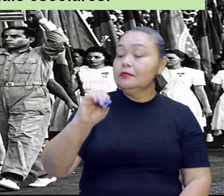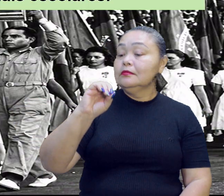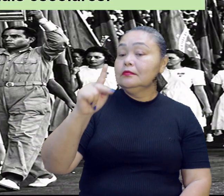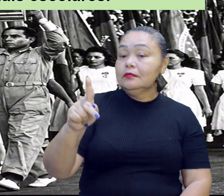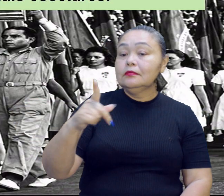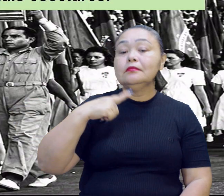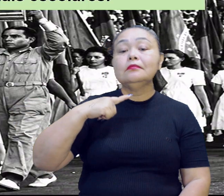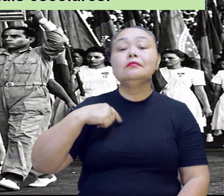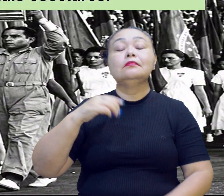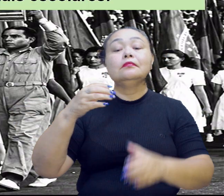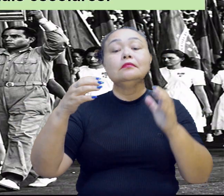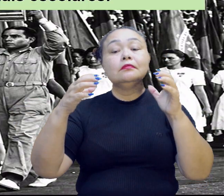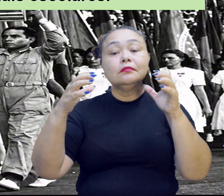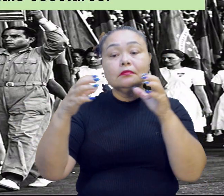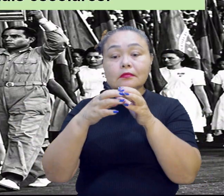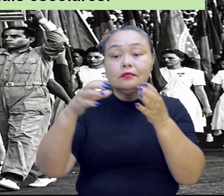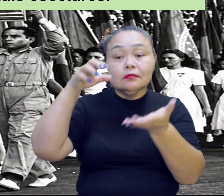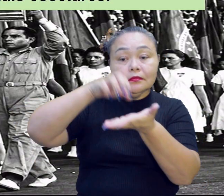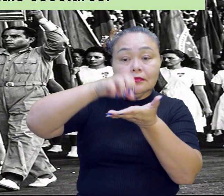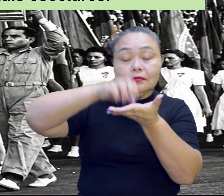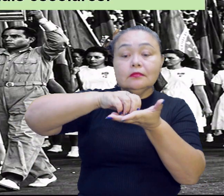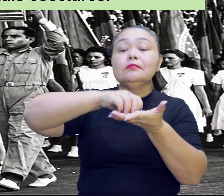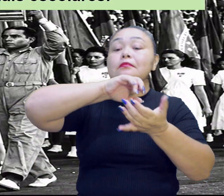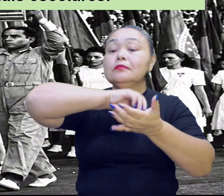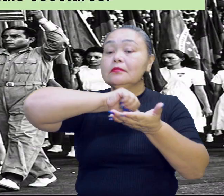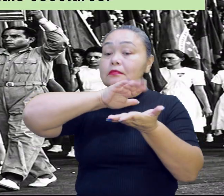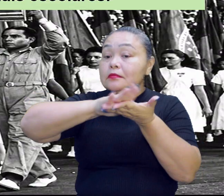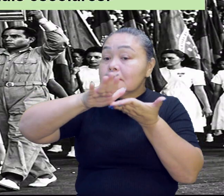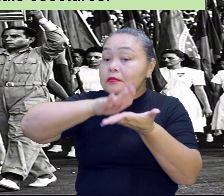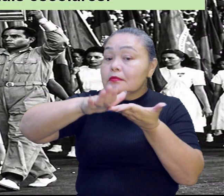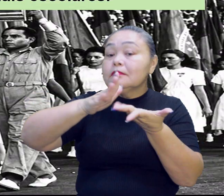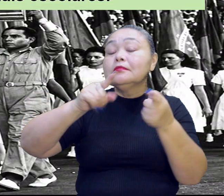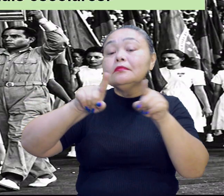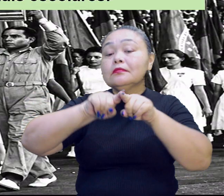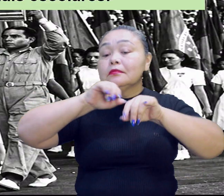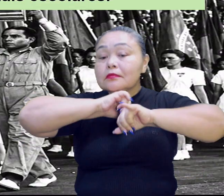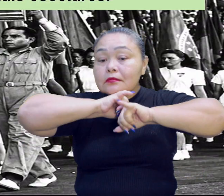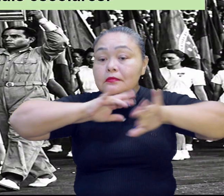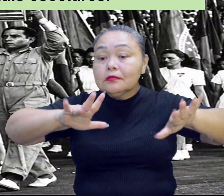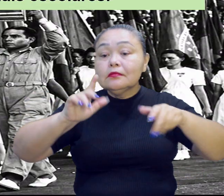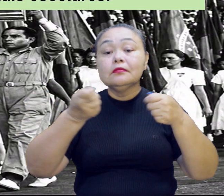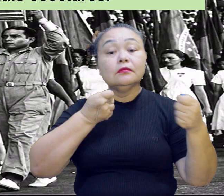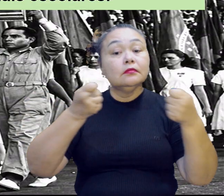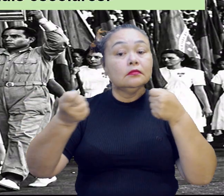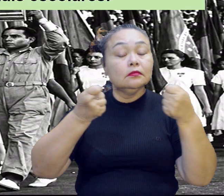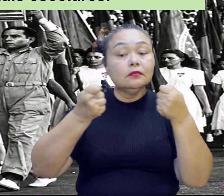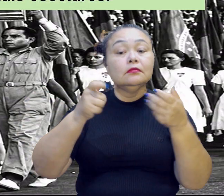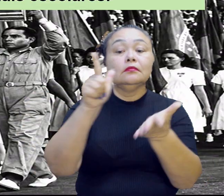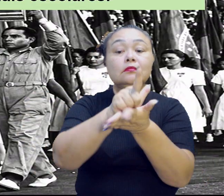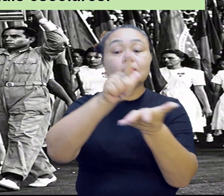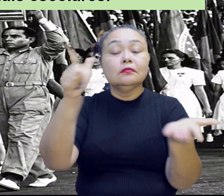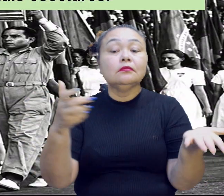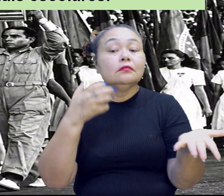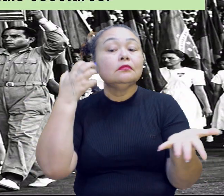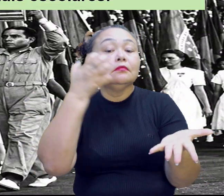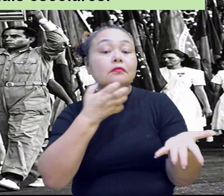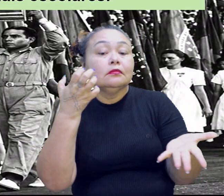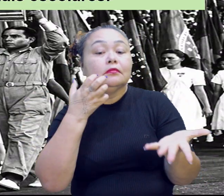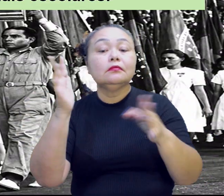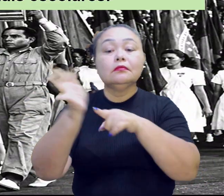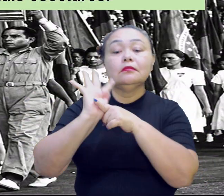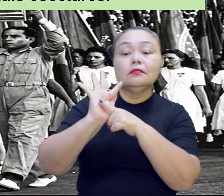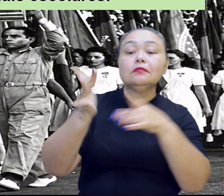é o Departamento de Imprensa e Propaganda. Então esse órgão ele vai controlar os jornais, os rádios,